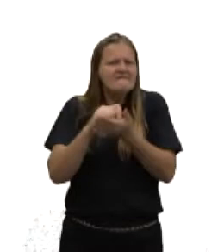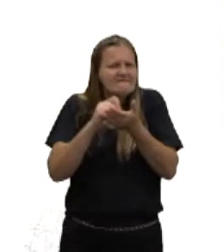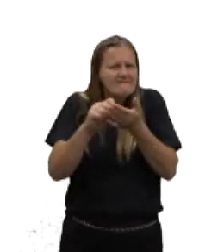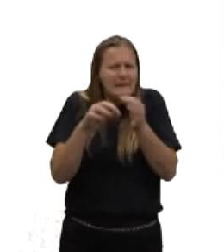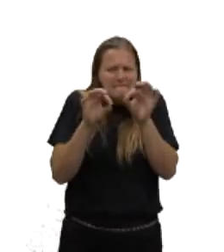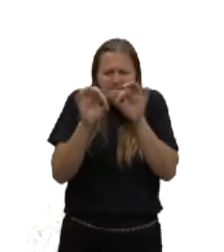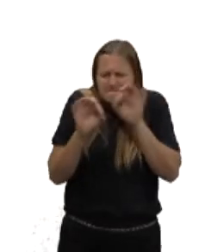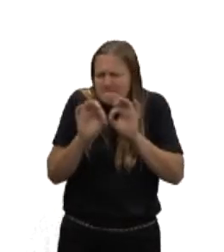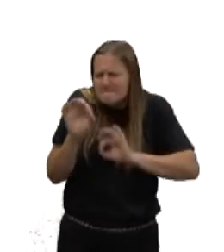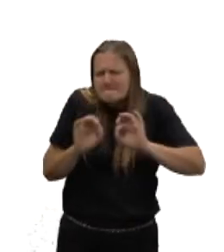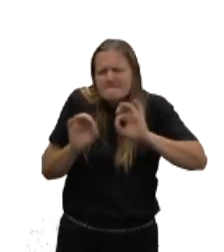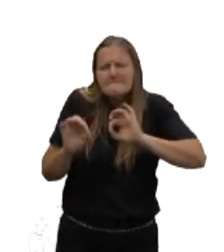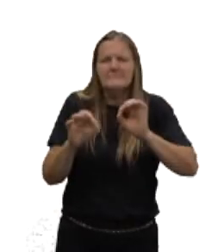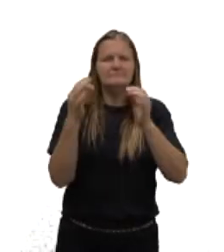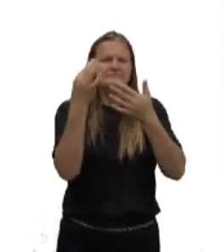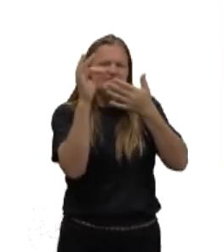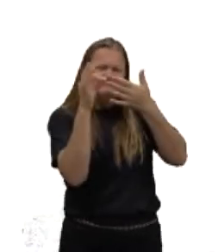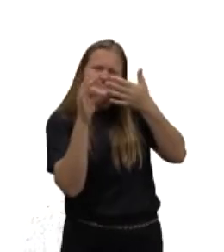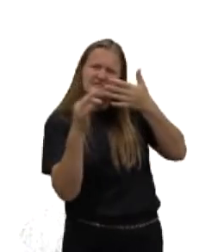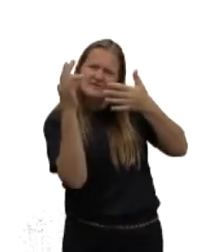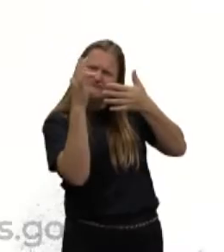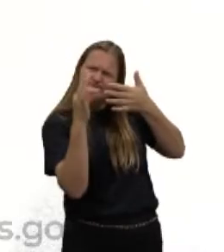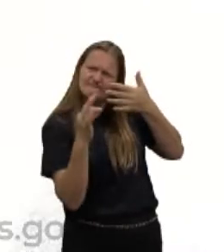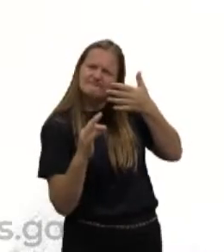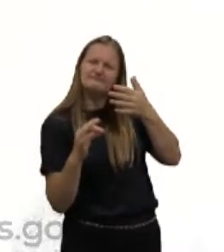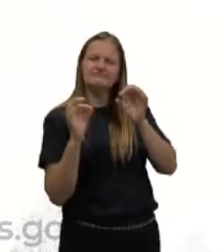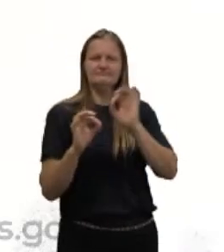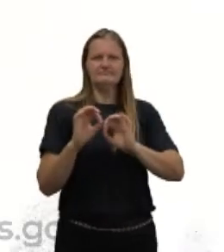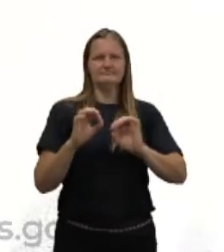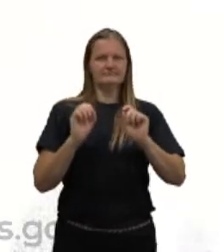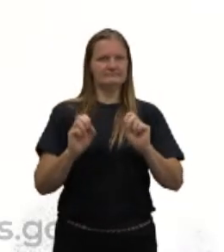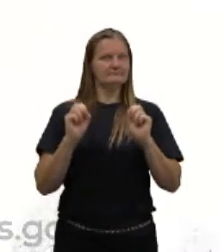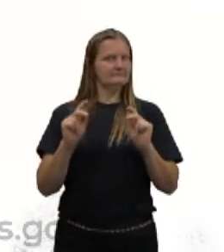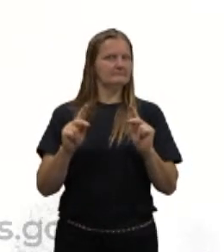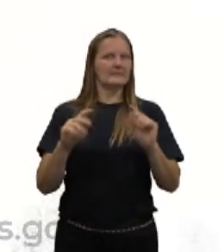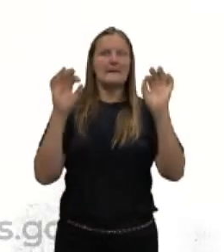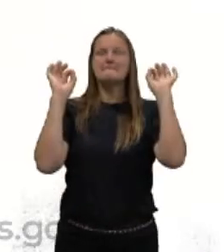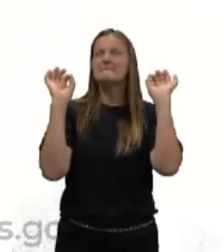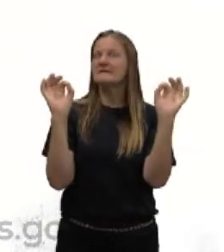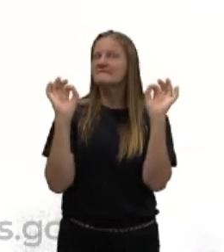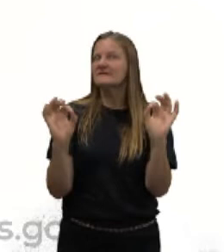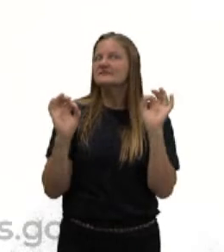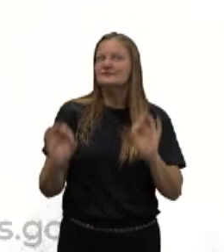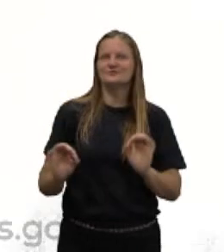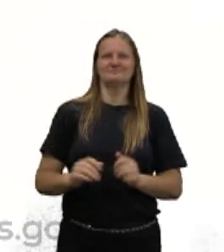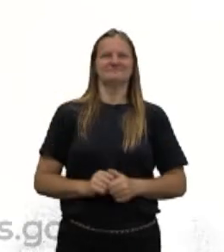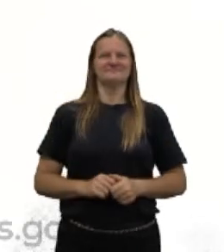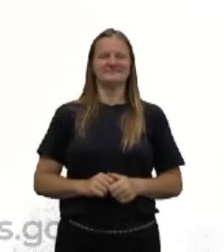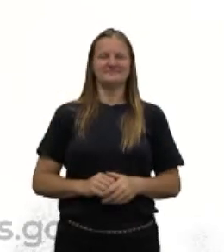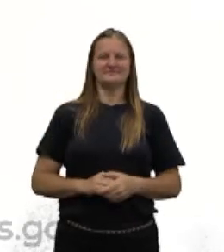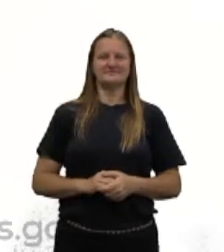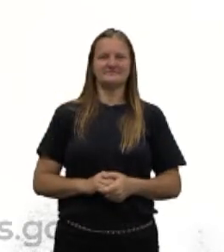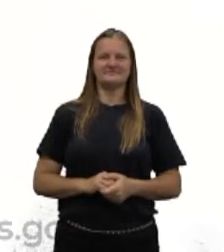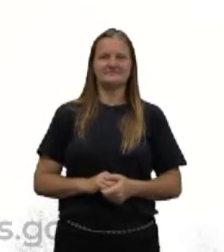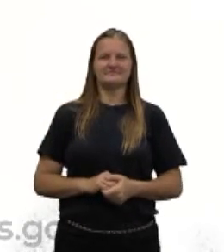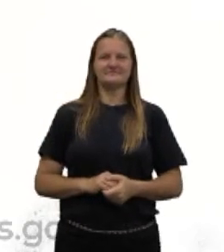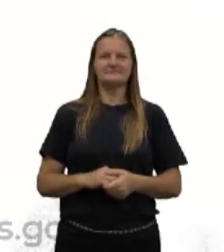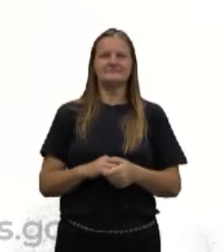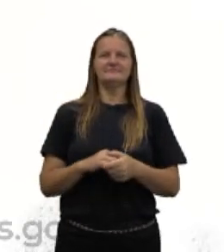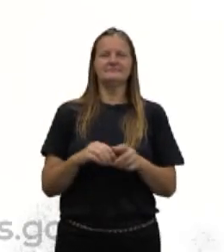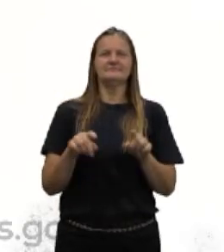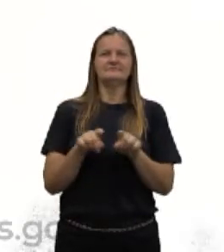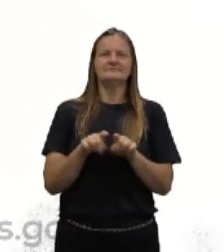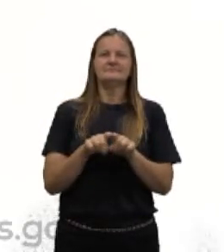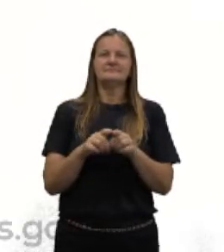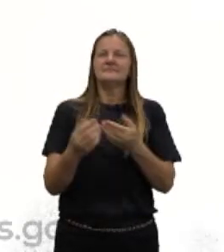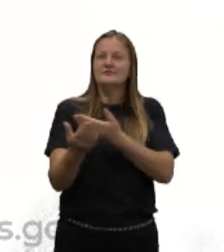milimetricamente, assim, ó, do que cada dançarino dela tinha que fazer. Eu acho que nesse caso,